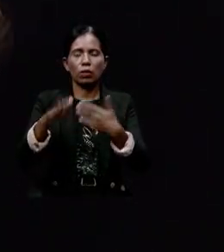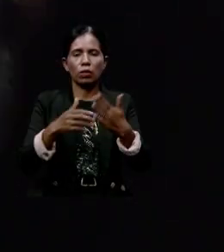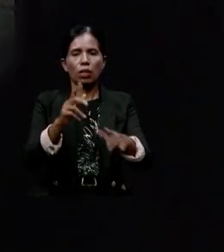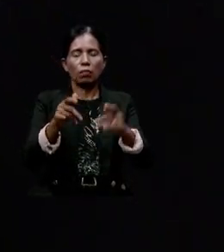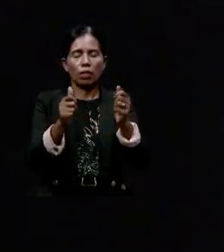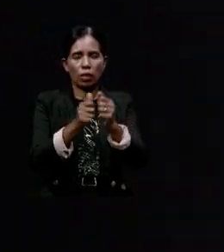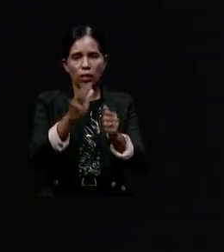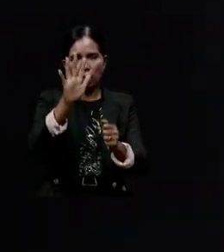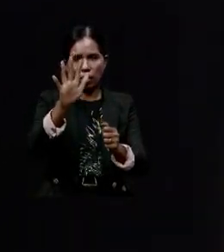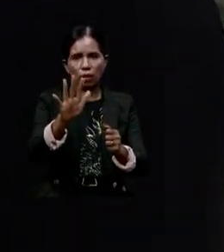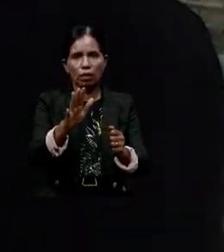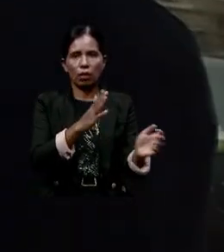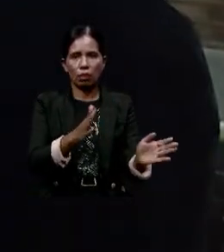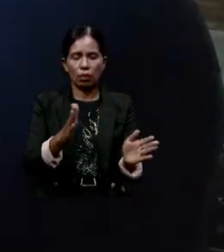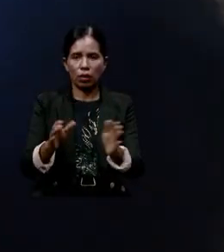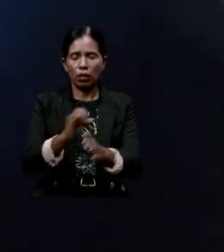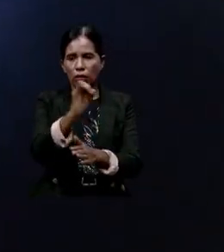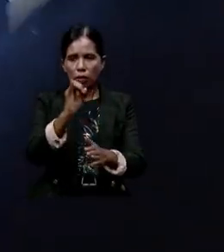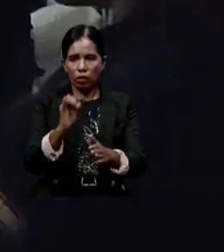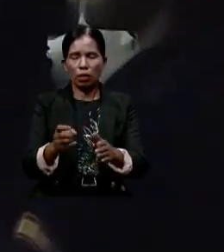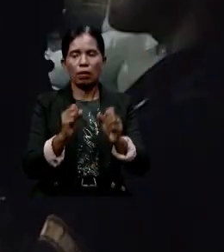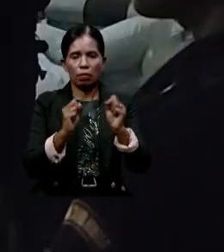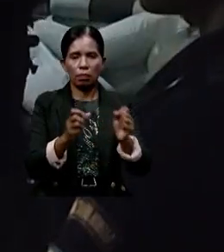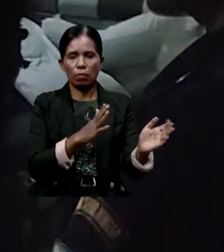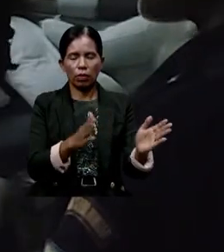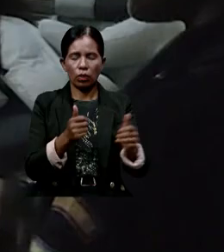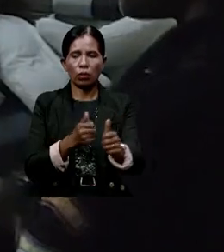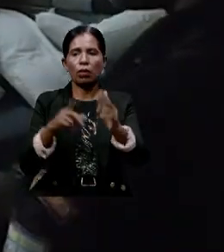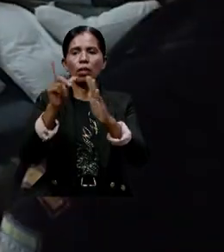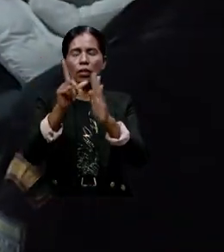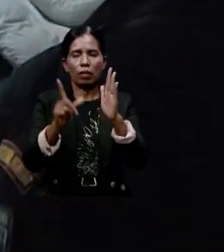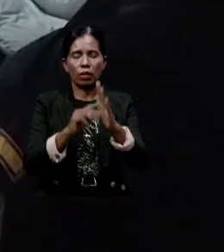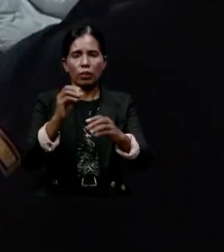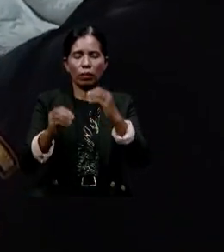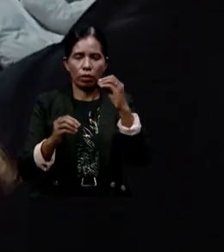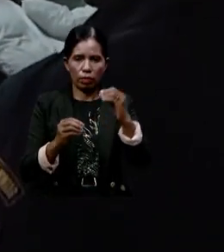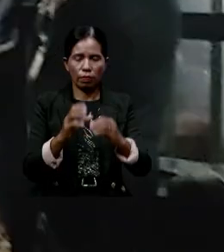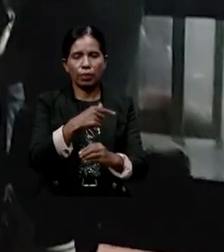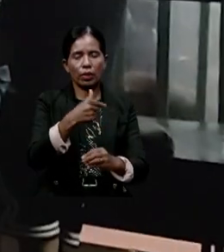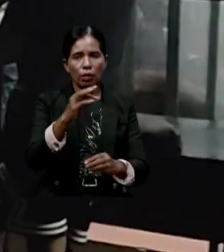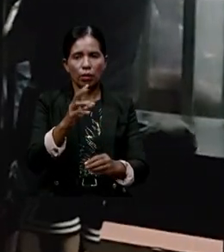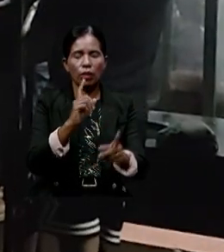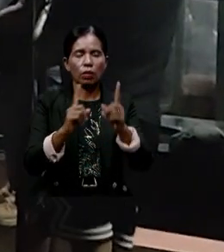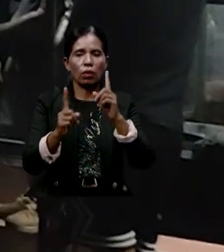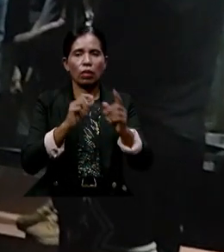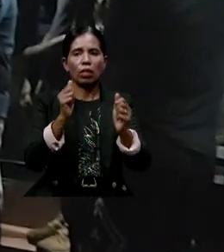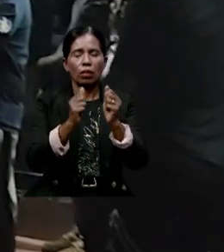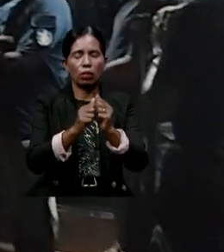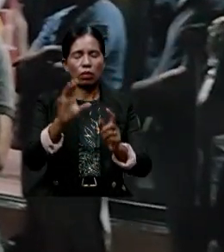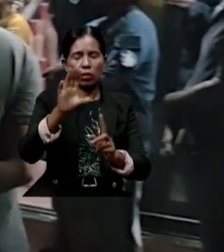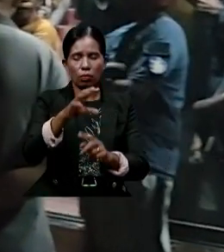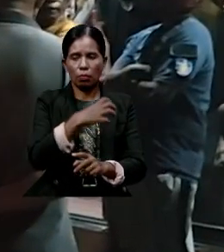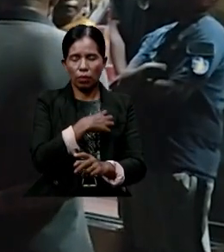na Lima, o dihalo processo de identificação, no nebele processa tuirlei, relaciona o assunto, né? Já me intenta a tu confirma o comandante